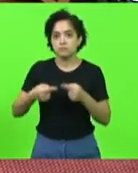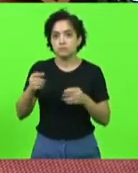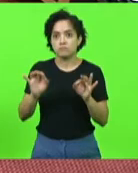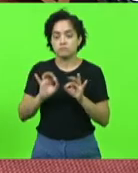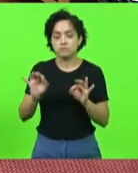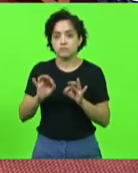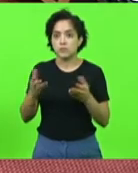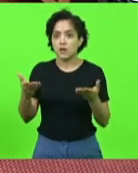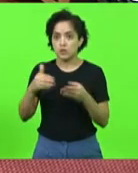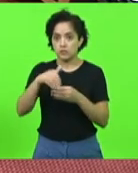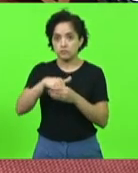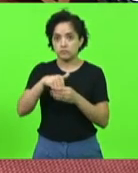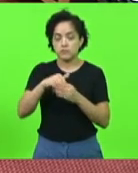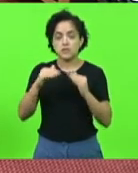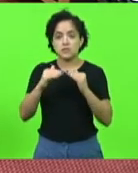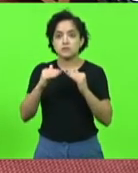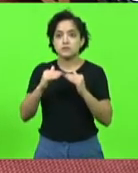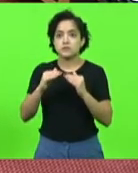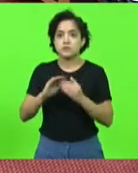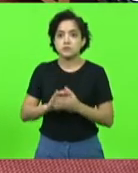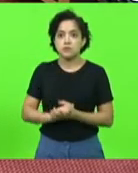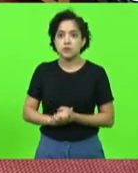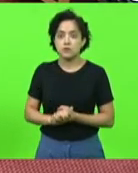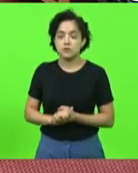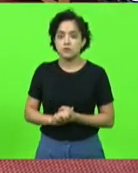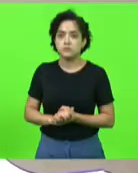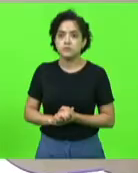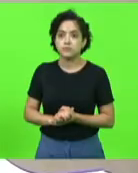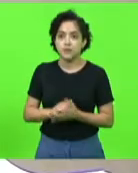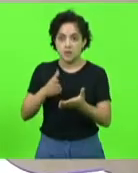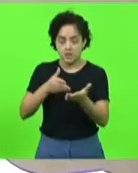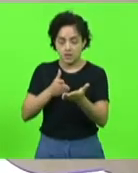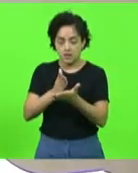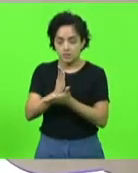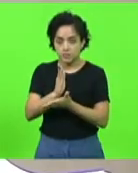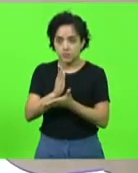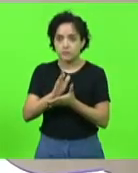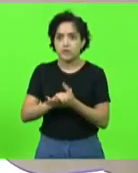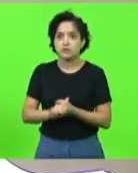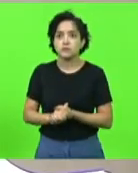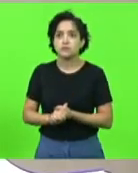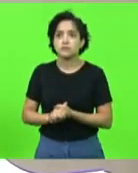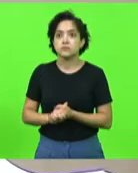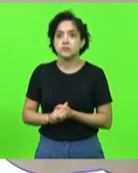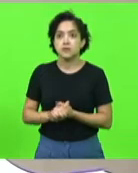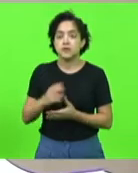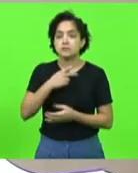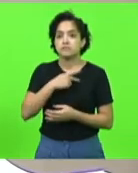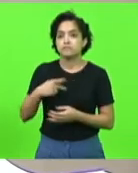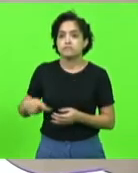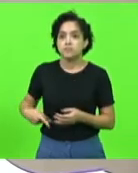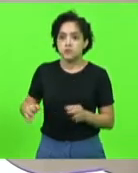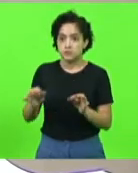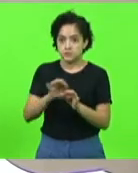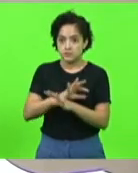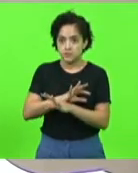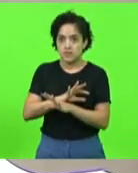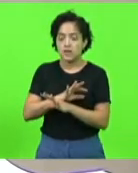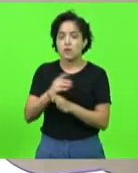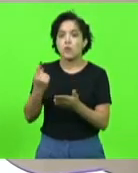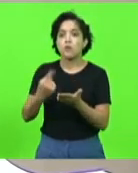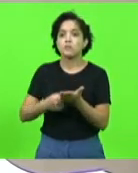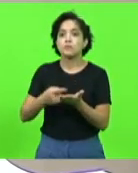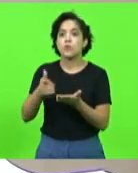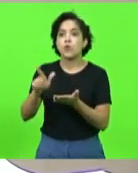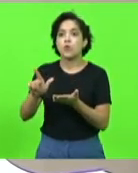em votação, deputados que aprovam permaneçam como se encontram. Aprovado por unanimidade. Esta presidência encerra a presente sessão e convoca outra